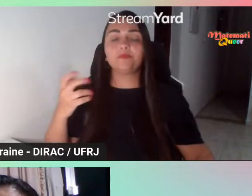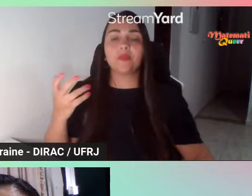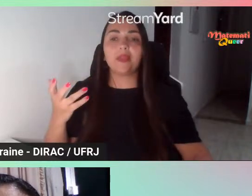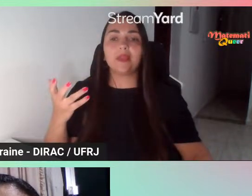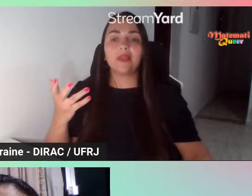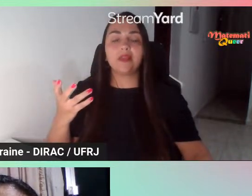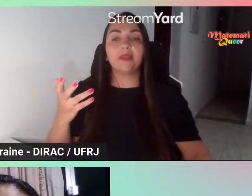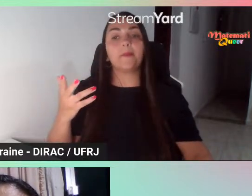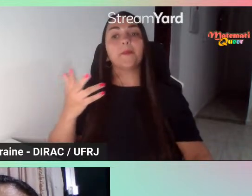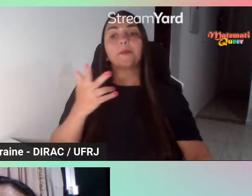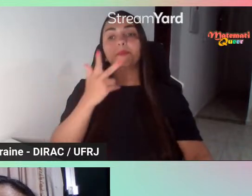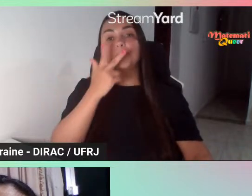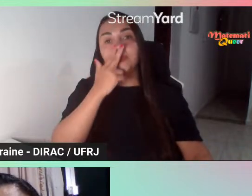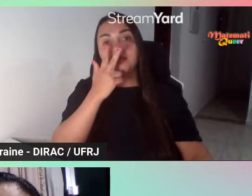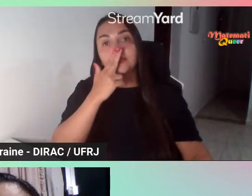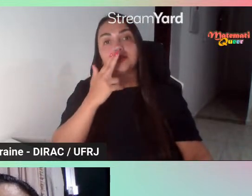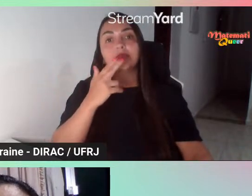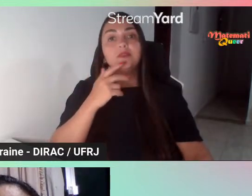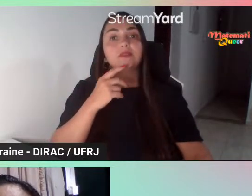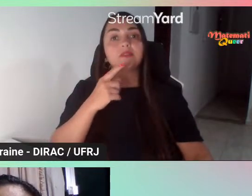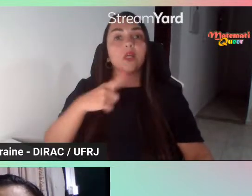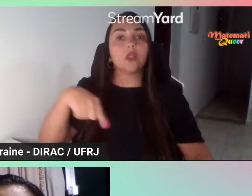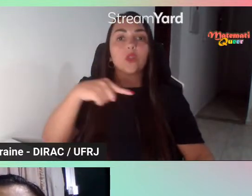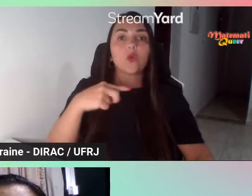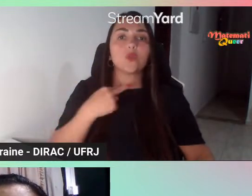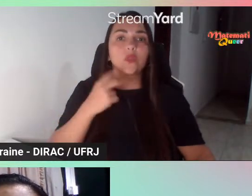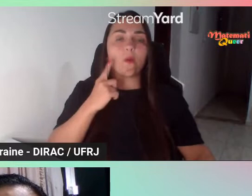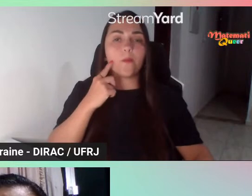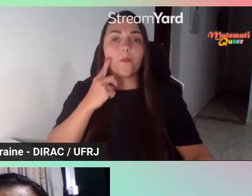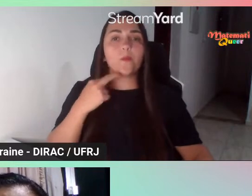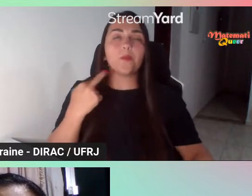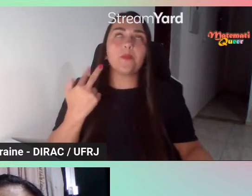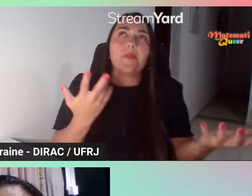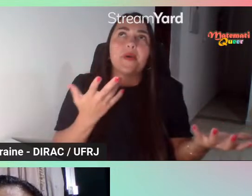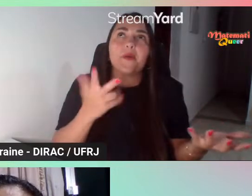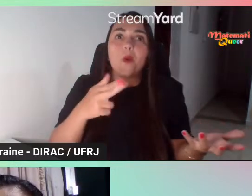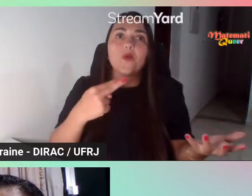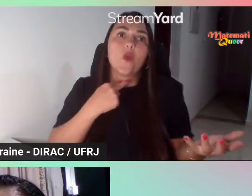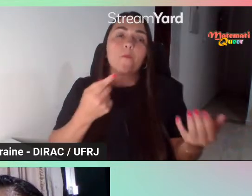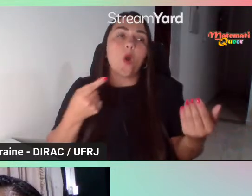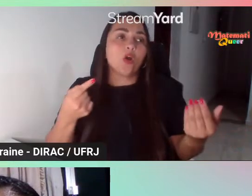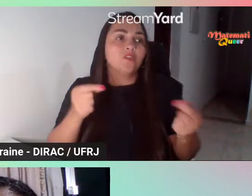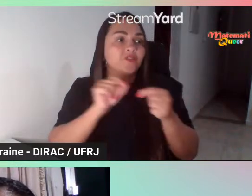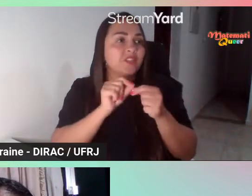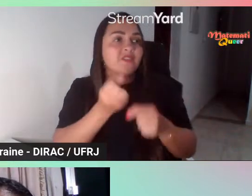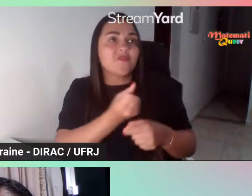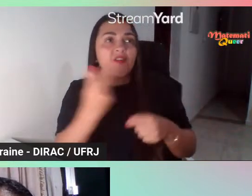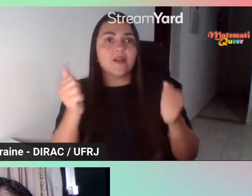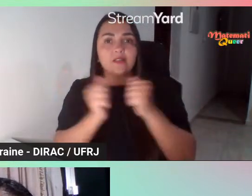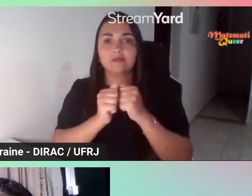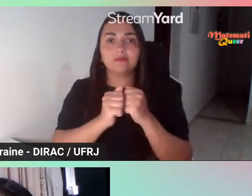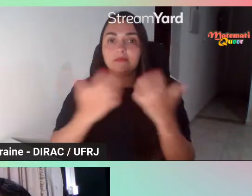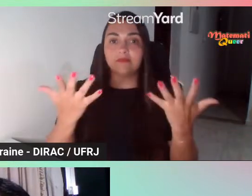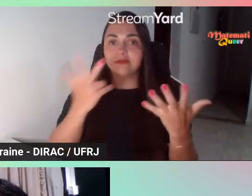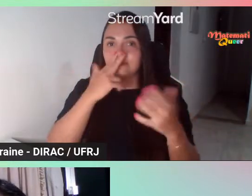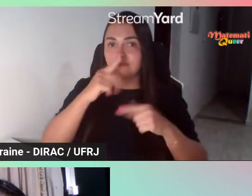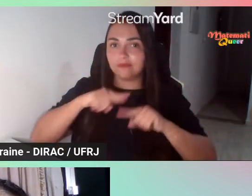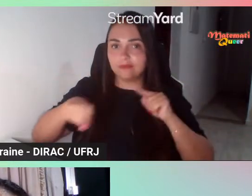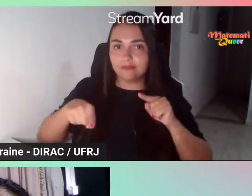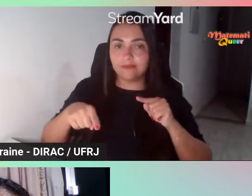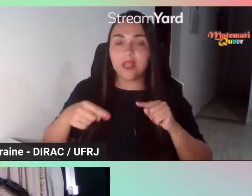como se a gente não pudesse conciliar, né? Como você falou, tudo, né? Então, eu achei essa parte,